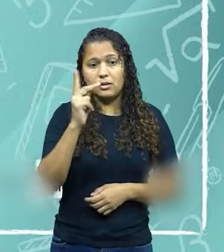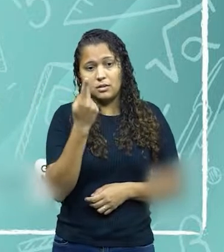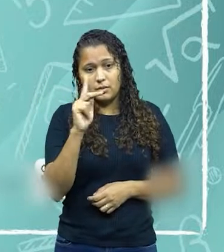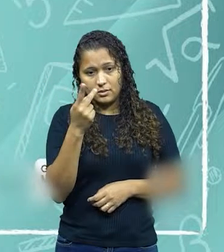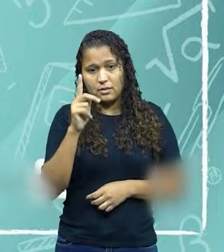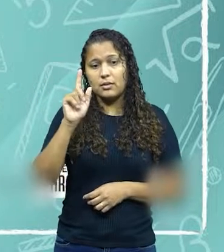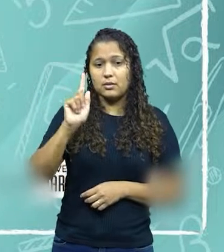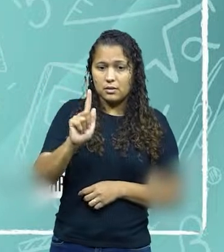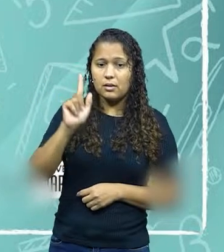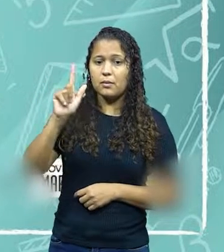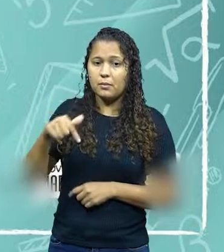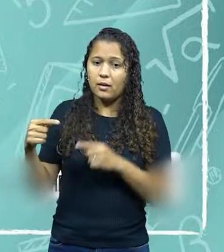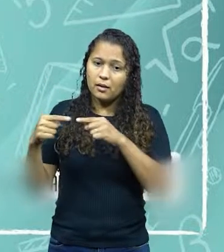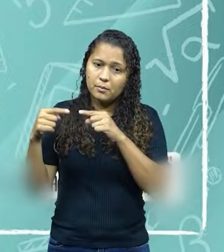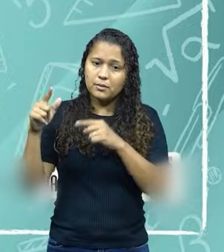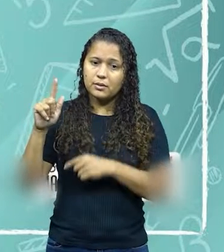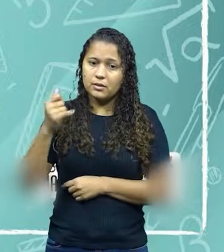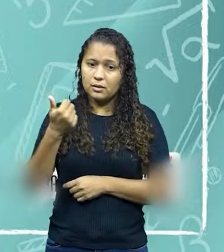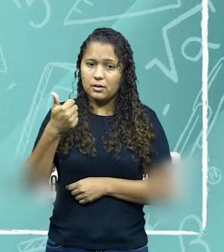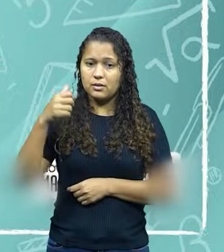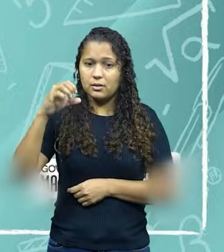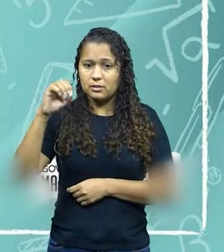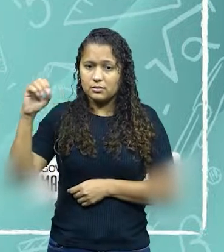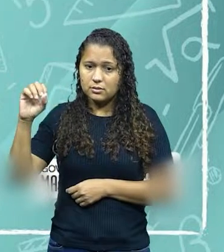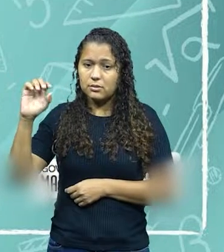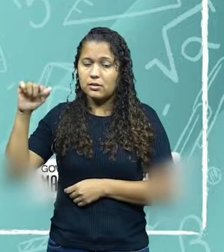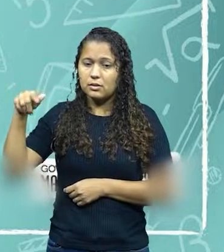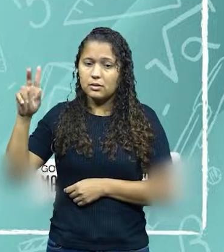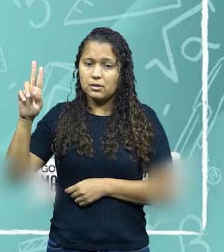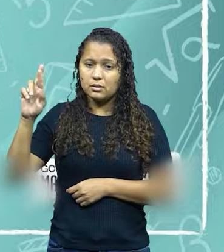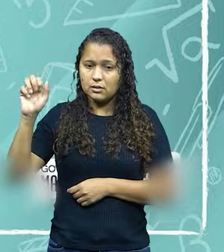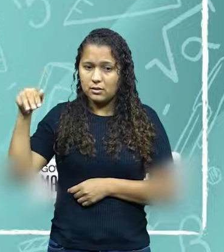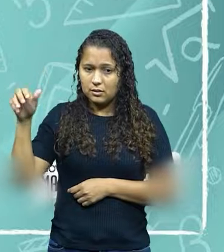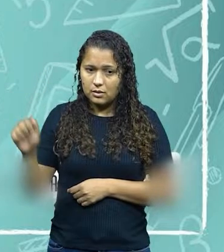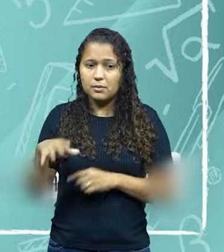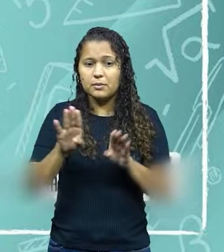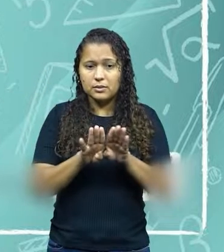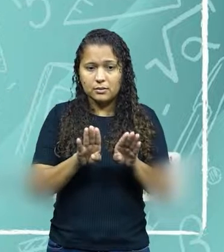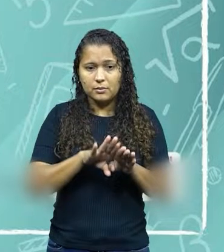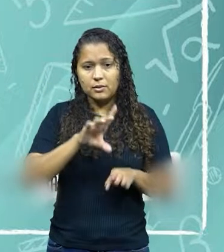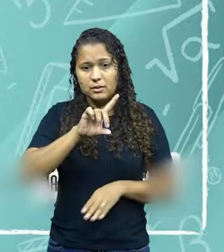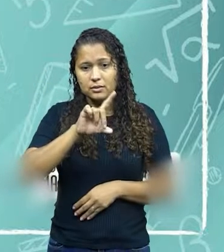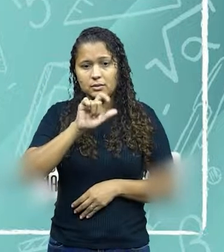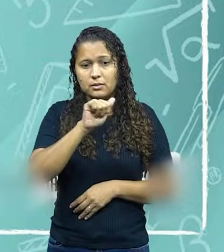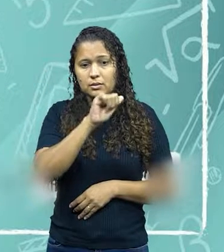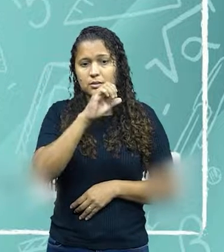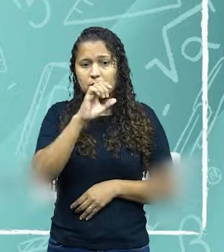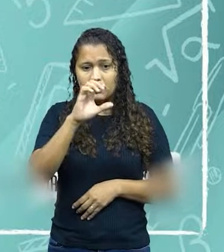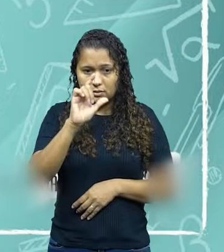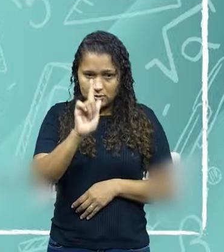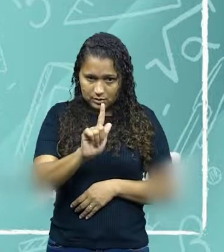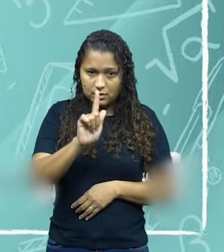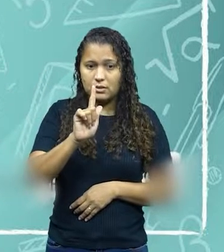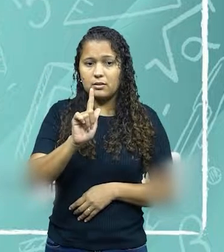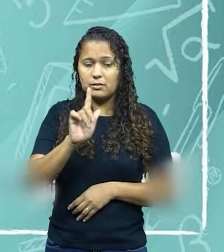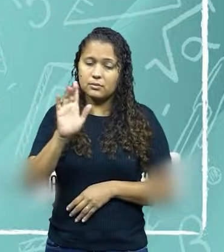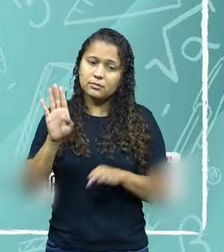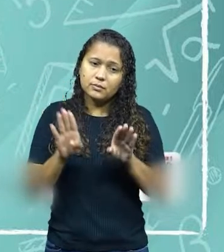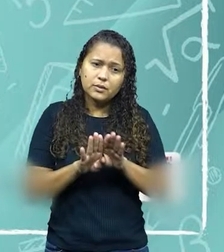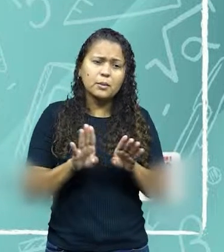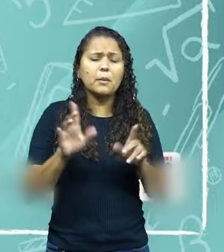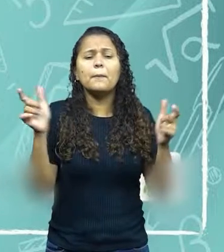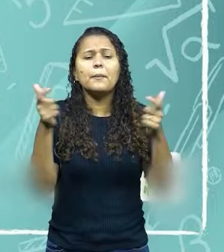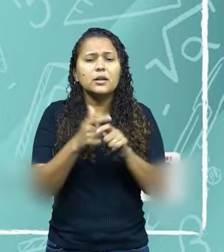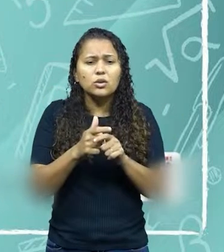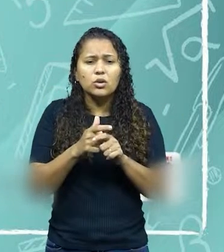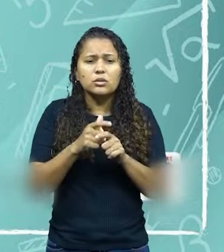o hectagrama, que corresponde a 100 gramas. E nós temos o decagrama, que corresponde a 10 gramas. Essas são medidas grandes. E para